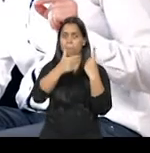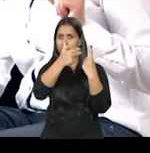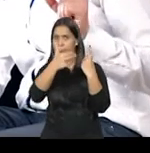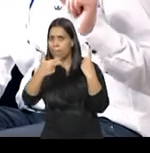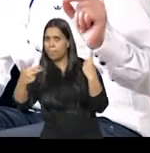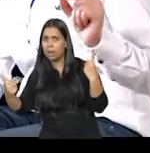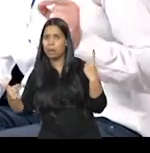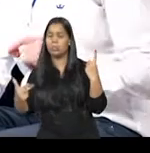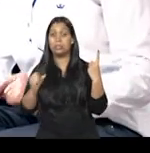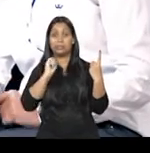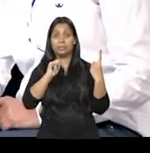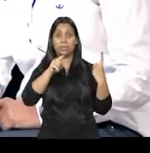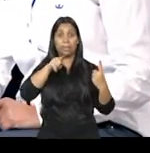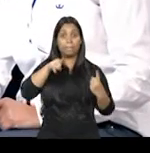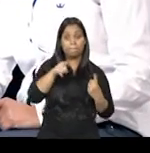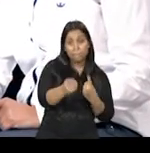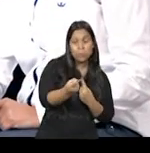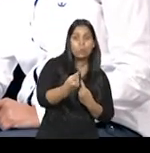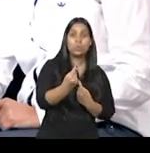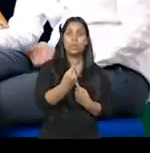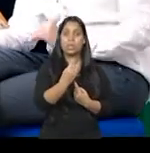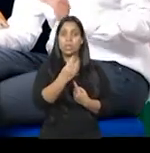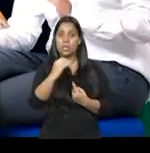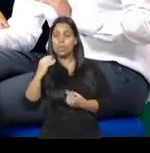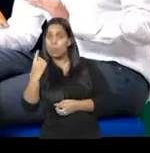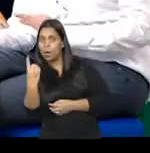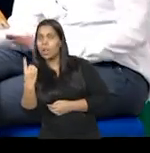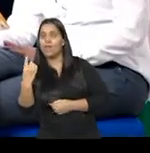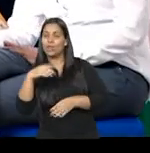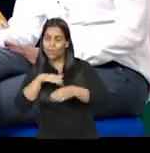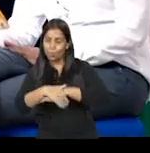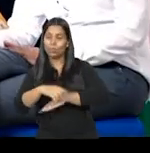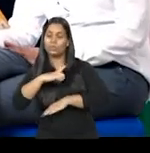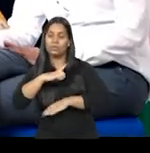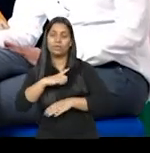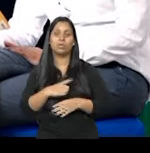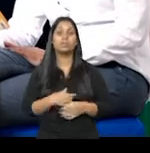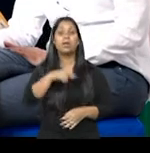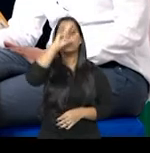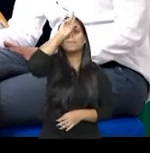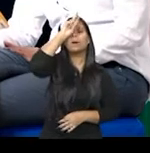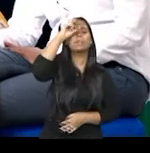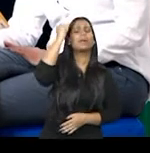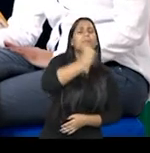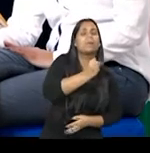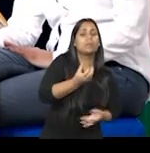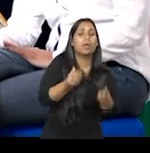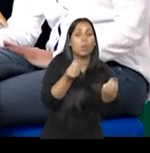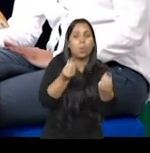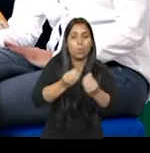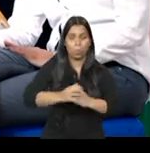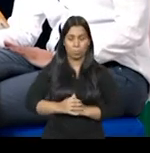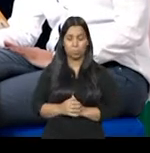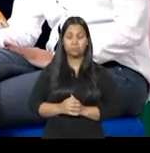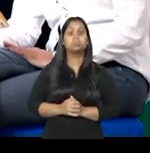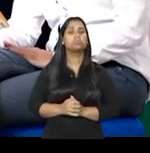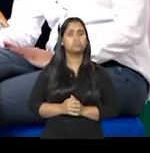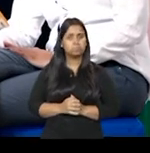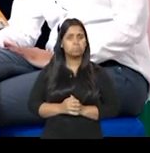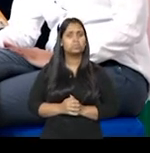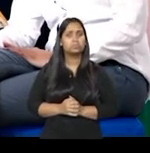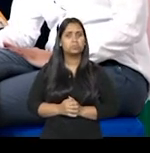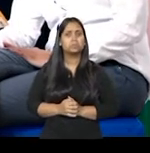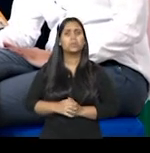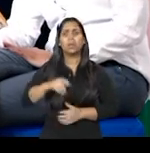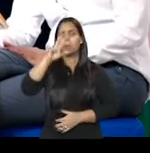se 1001 noites me dessem. A primeira, Como Matar Baratas. Começa assim. Queixei-me